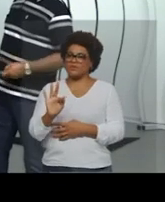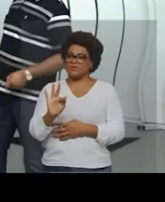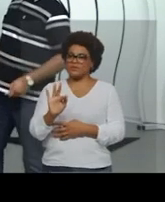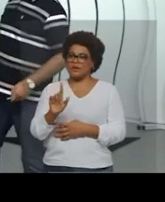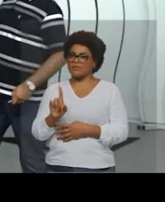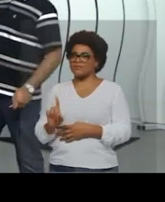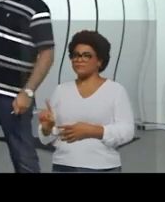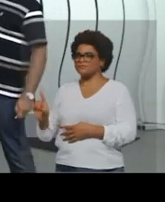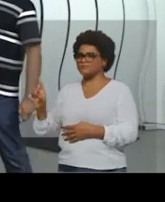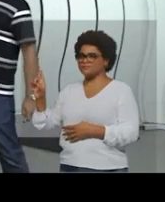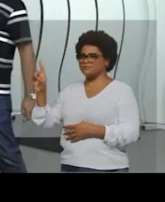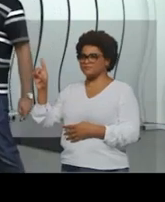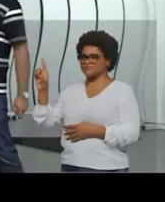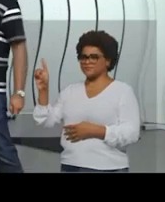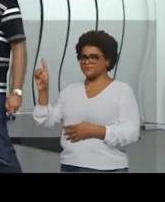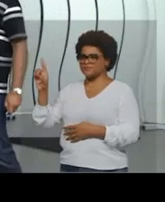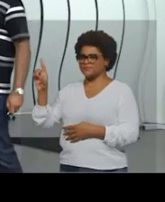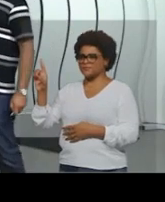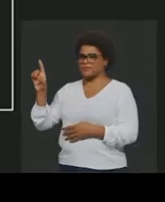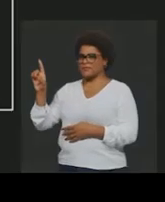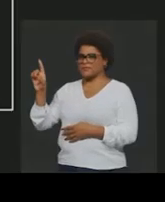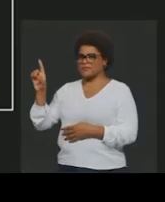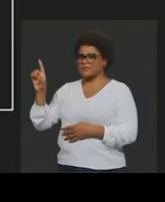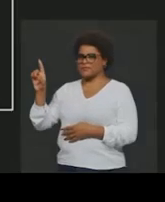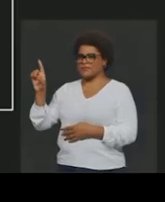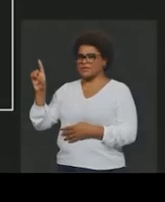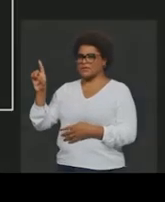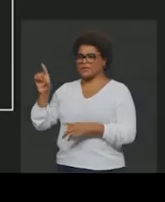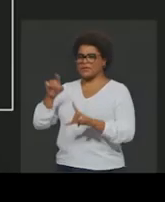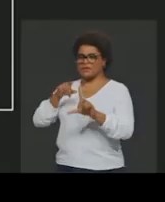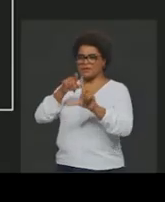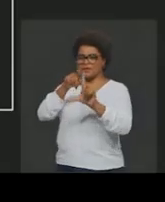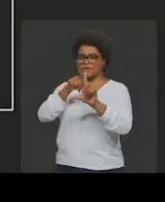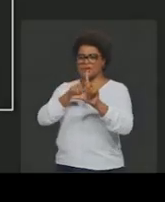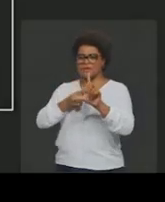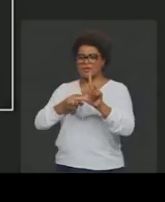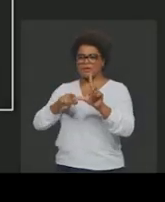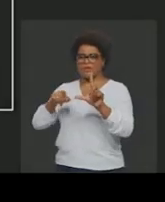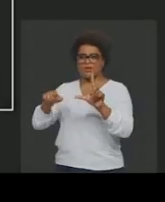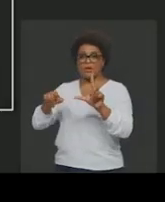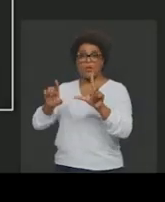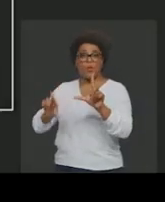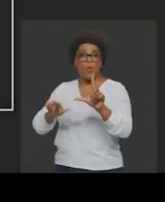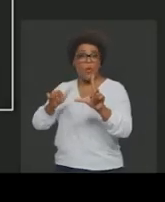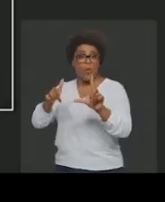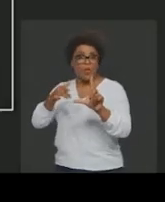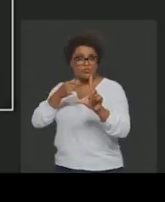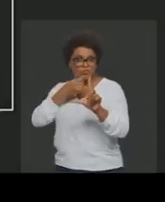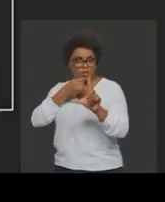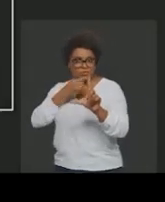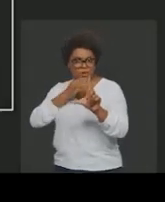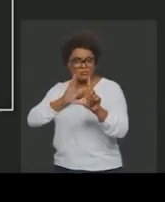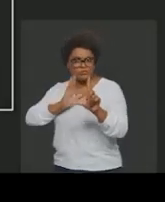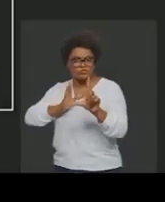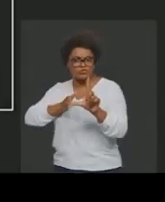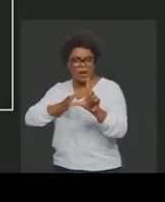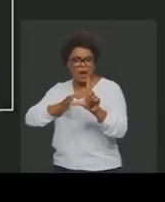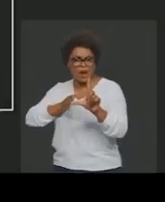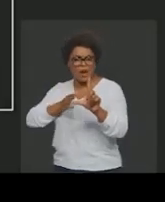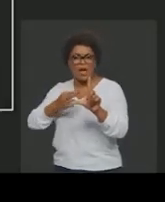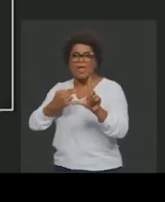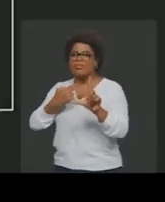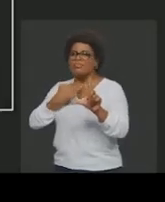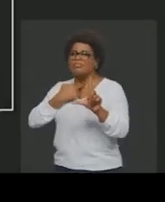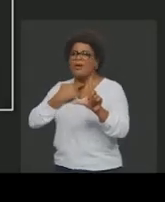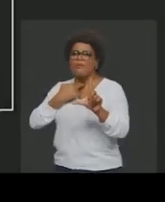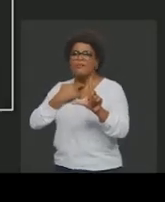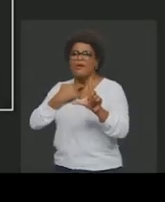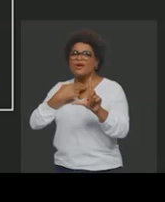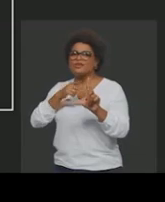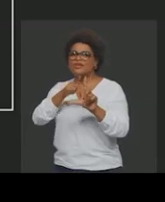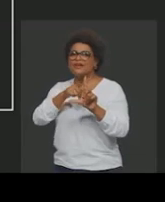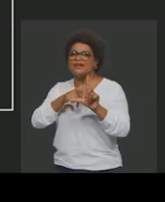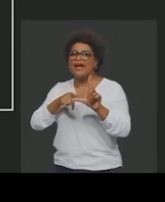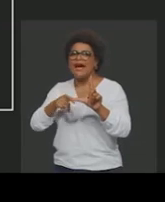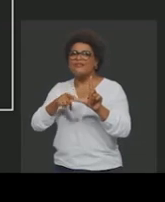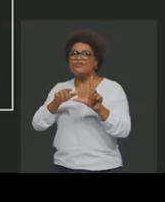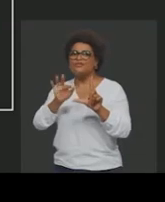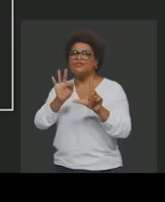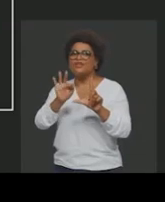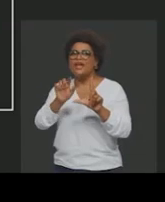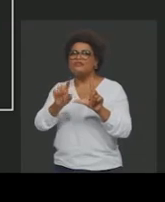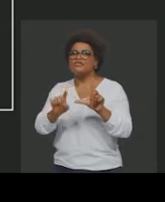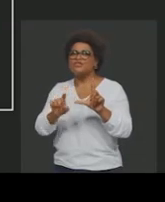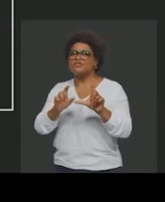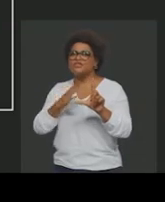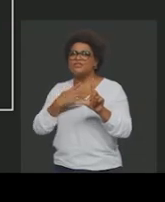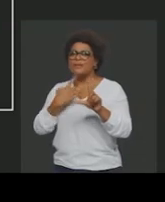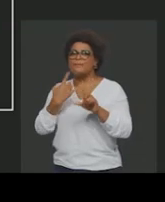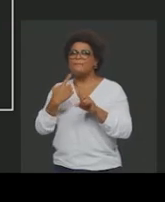região vermelha, e inventei um gráfico aqui. Agora já é outro exemplo. Não pode ser gráfico de função. Por quê? Está vendo esse ponto